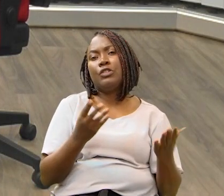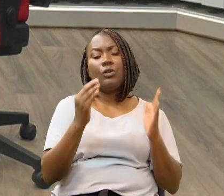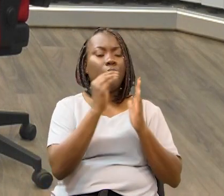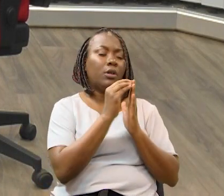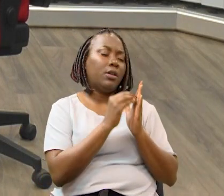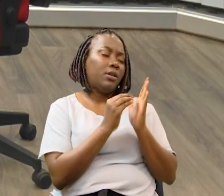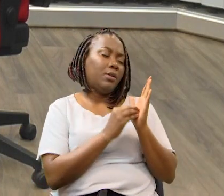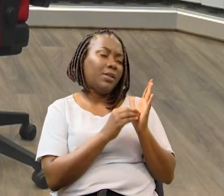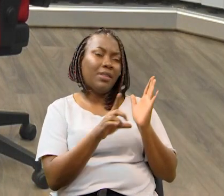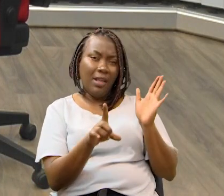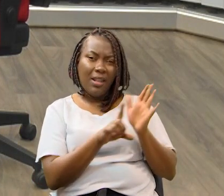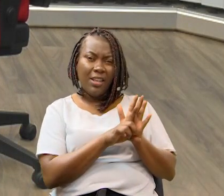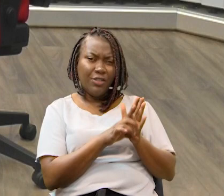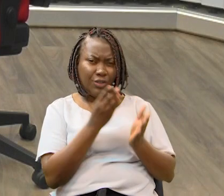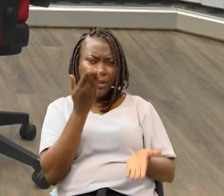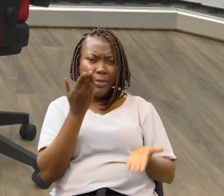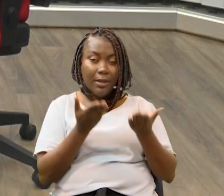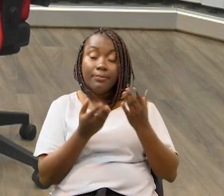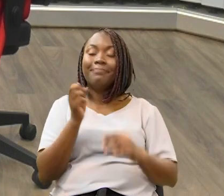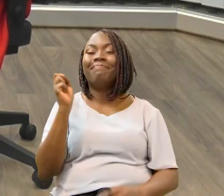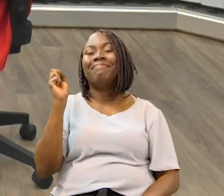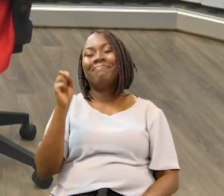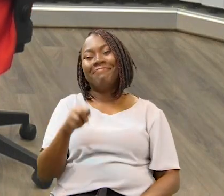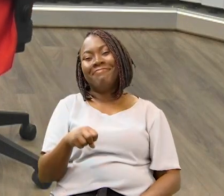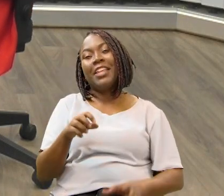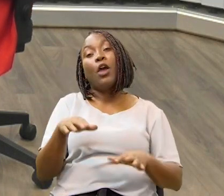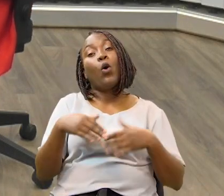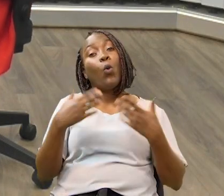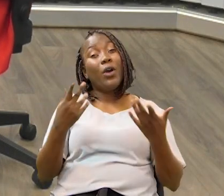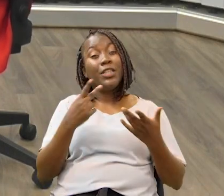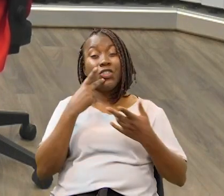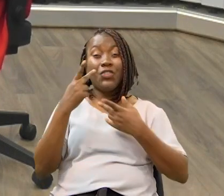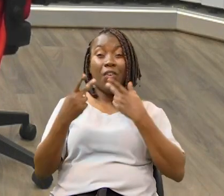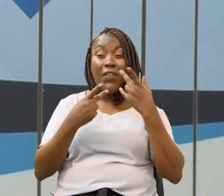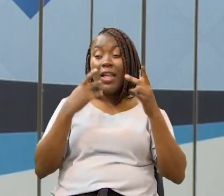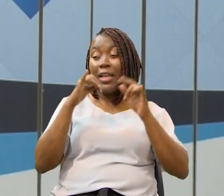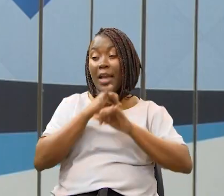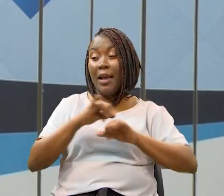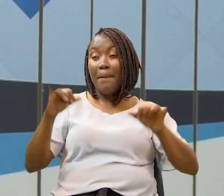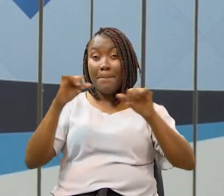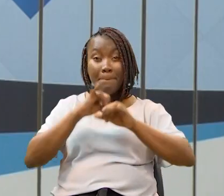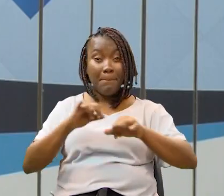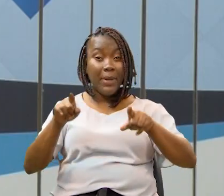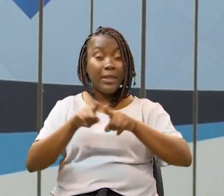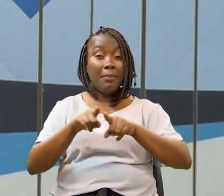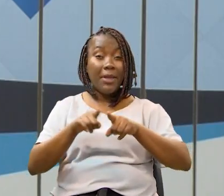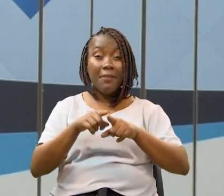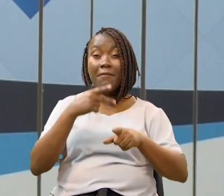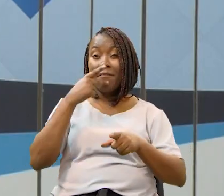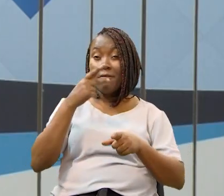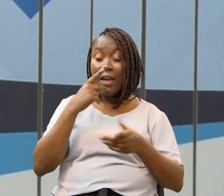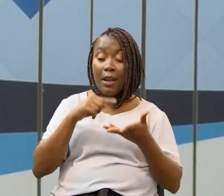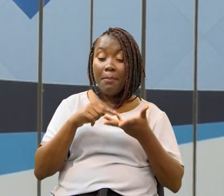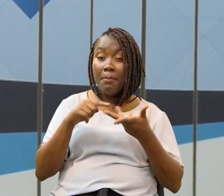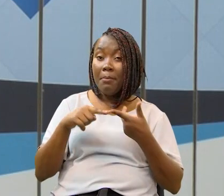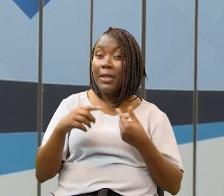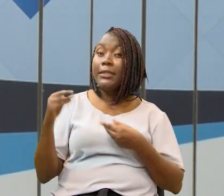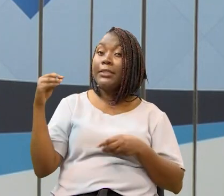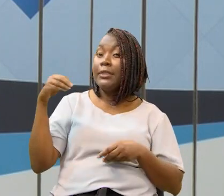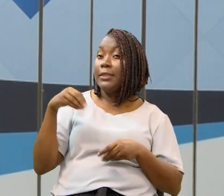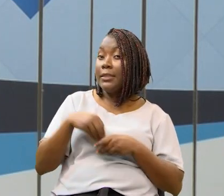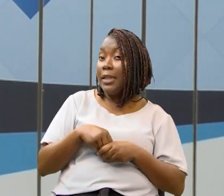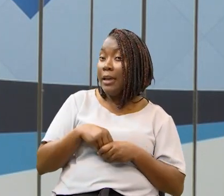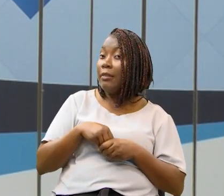está descrito nessa lei de equiparação? Sim. Quando a gente fala em campanhas, a gente também fala de medidas internas,